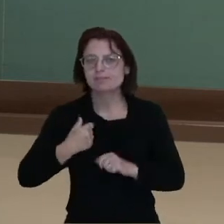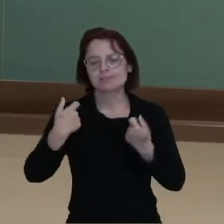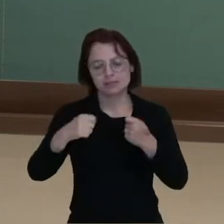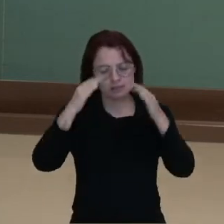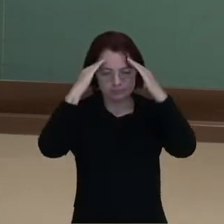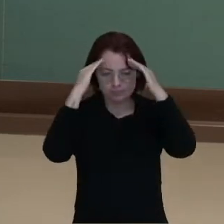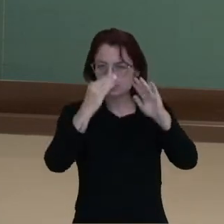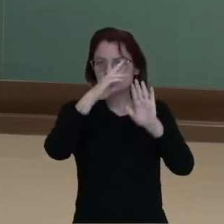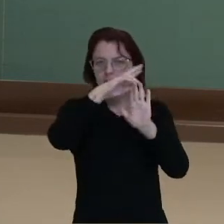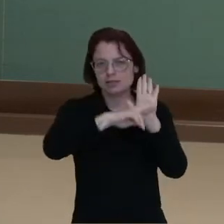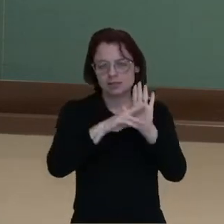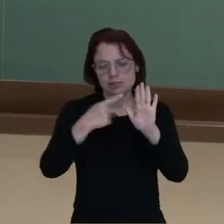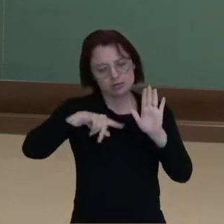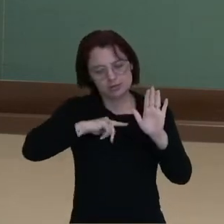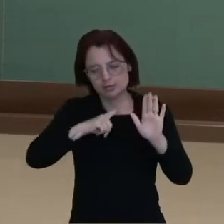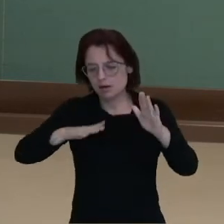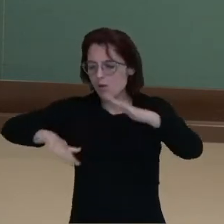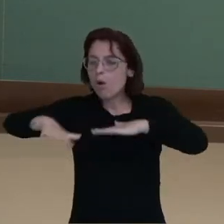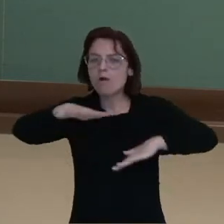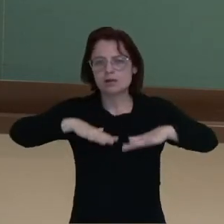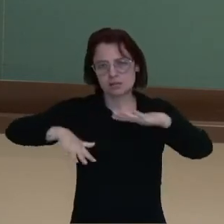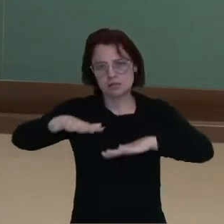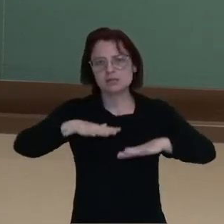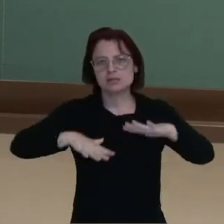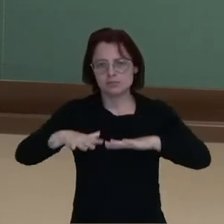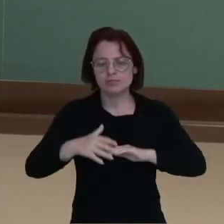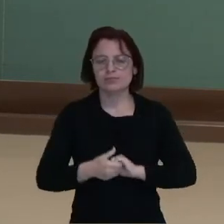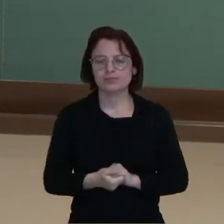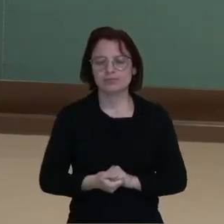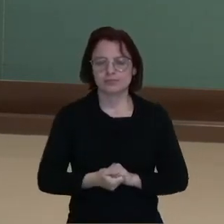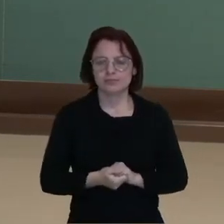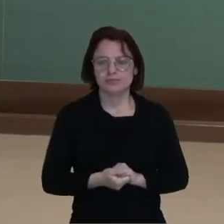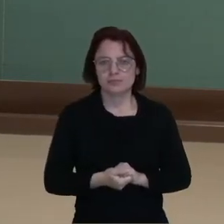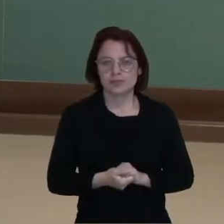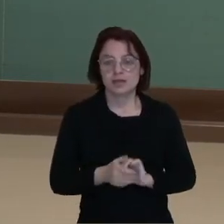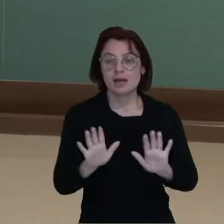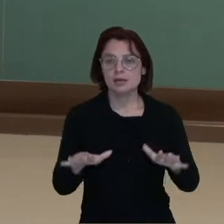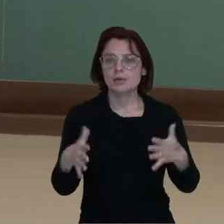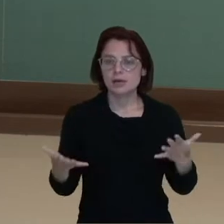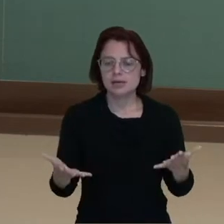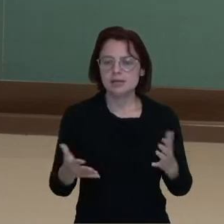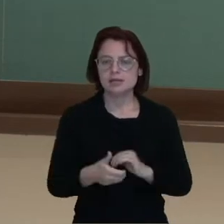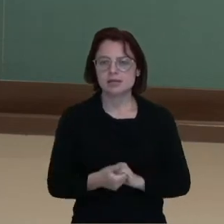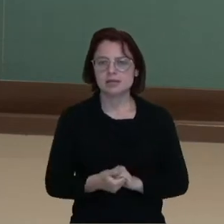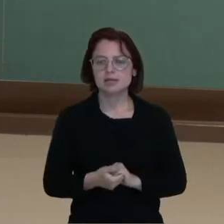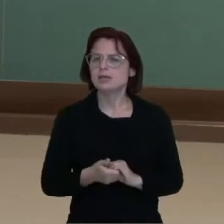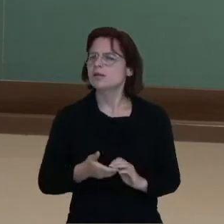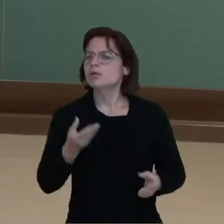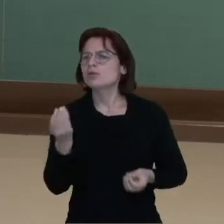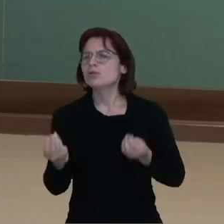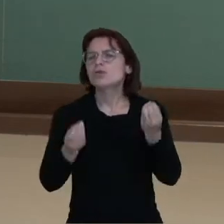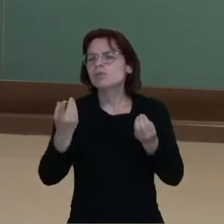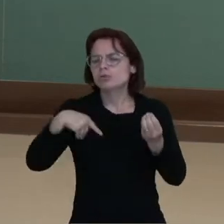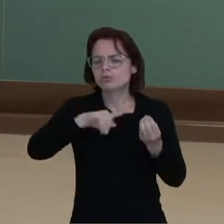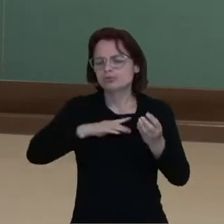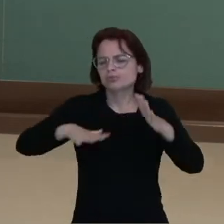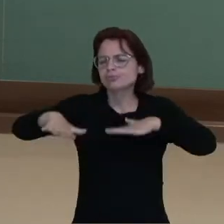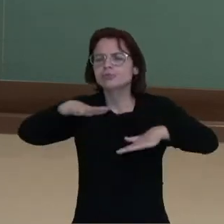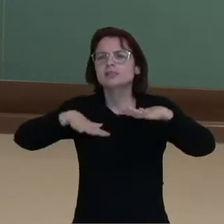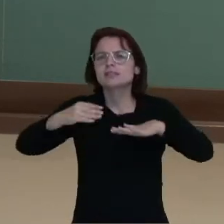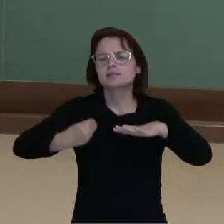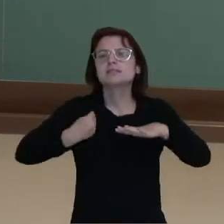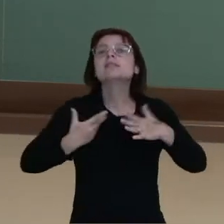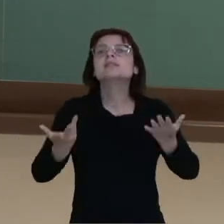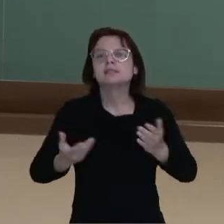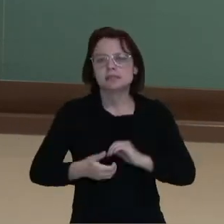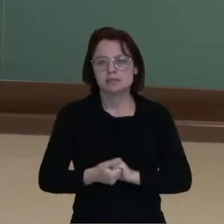se organizar em algumas regras gerais, né? Agora, como que a gente se organiza nessas